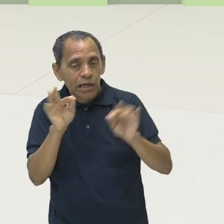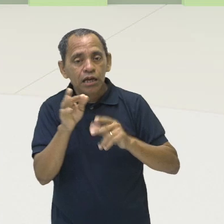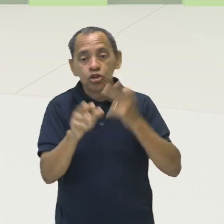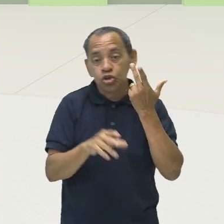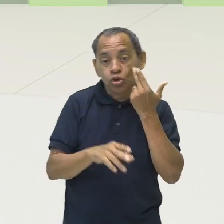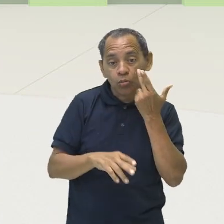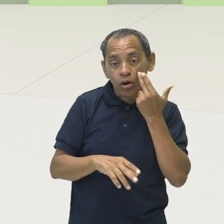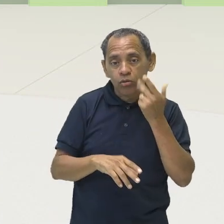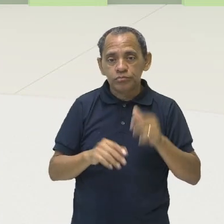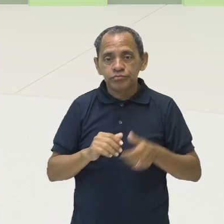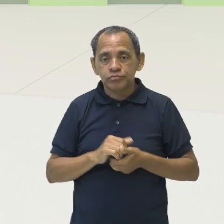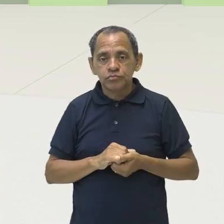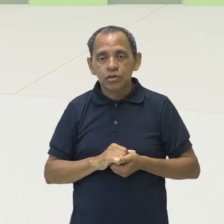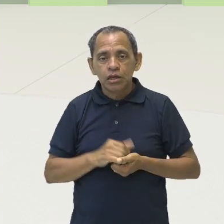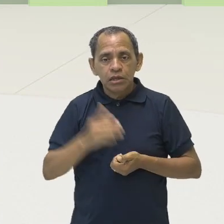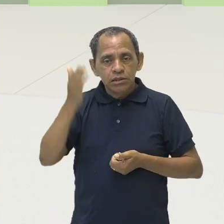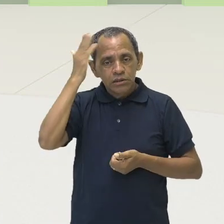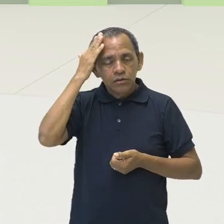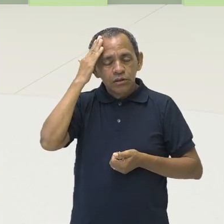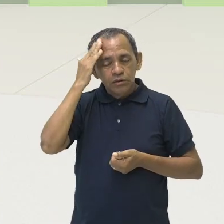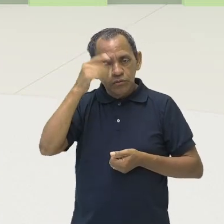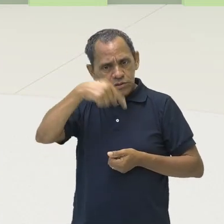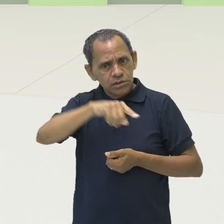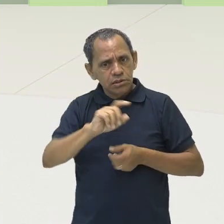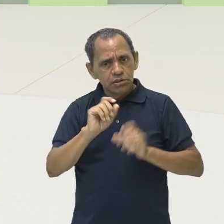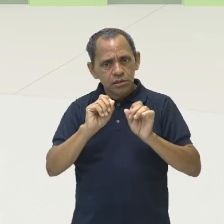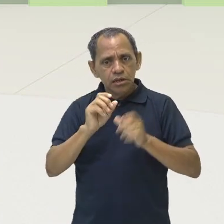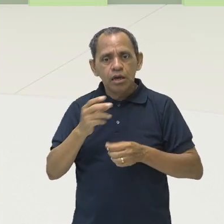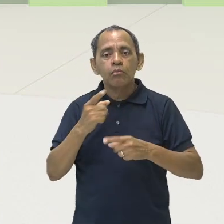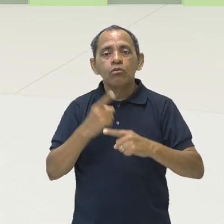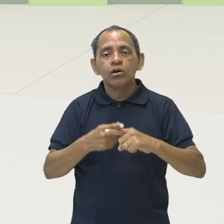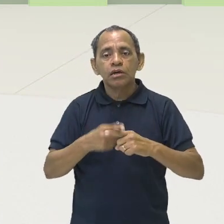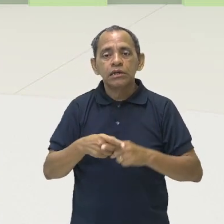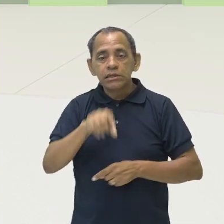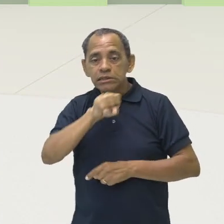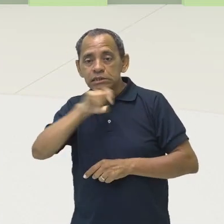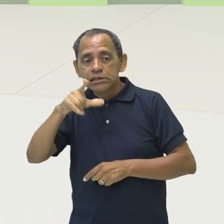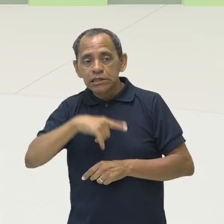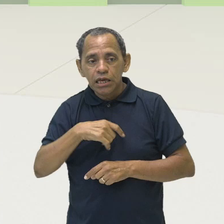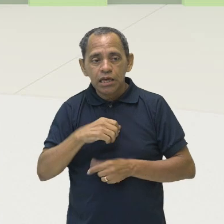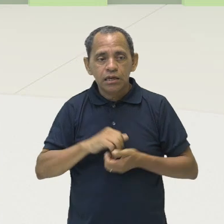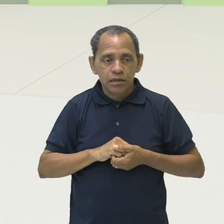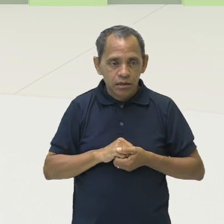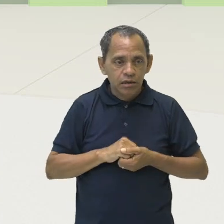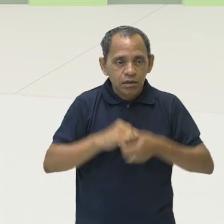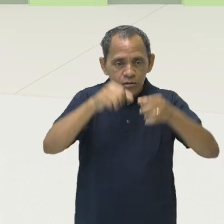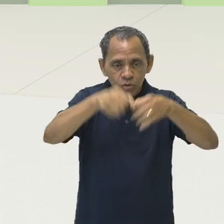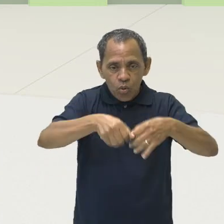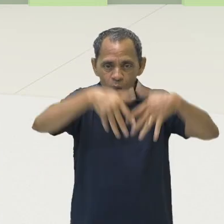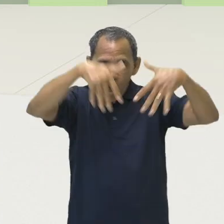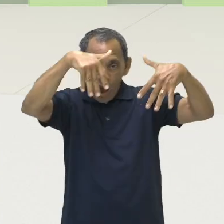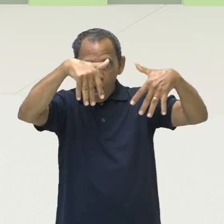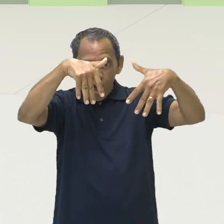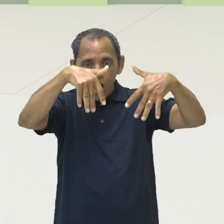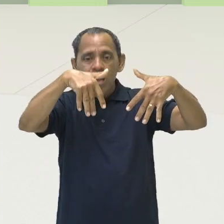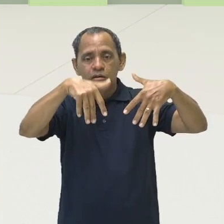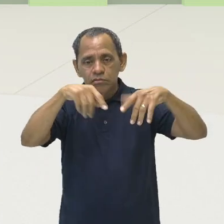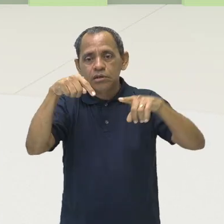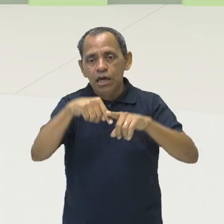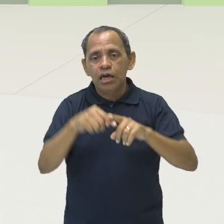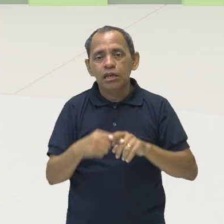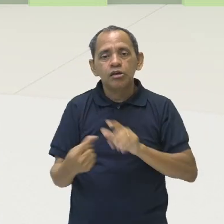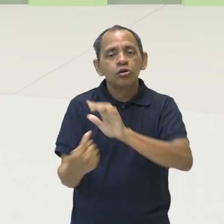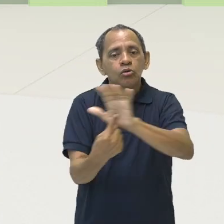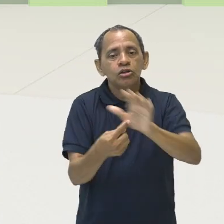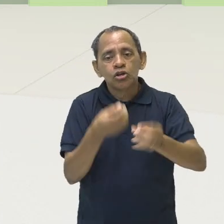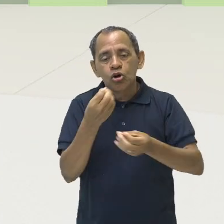normal. Vocês vão entender por quê. Porque quando ela tem ramos, ela é chamada de cadeia ramificada, ou seja, a gente destaca a